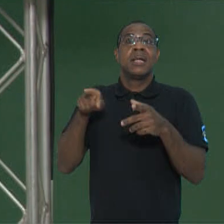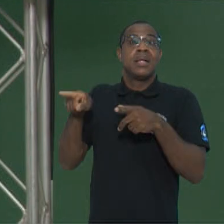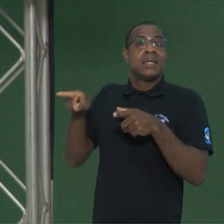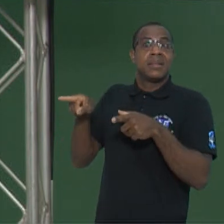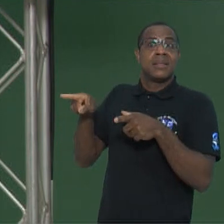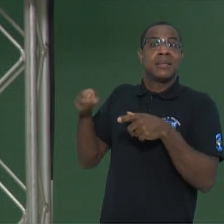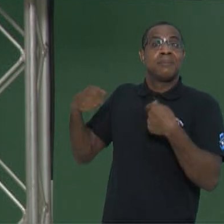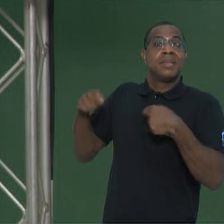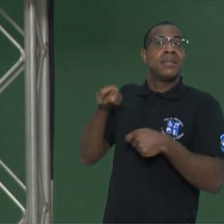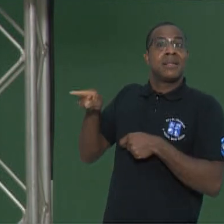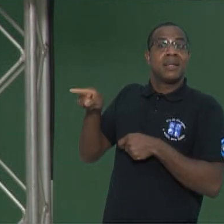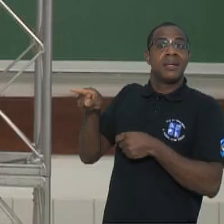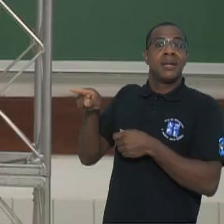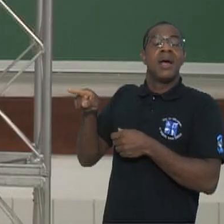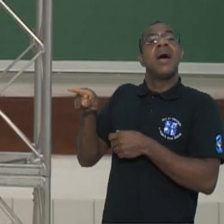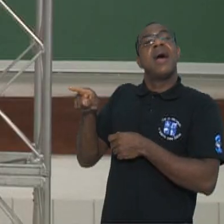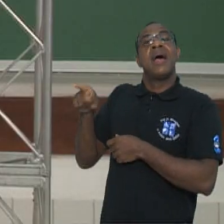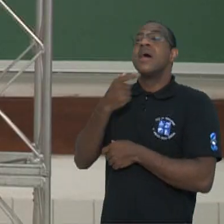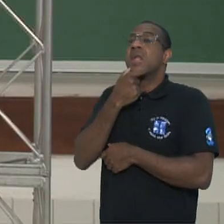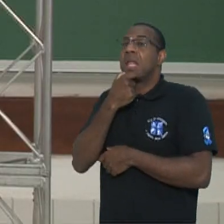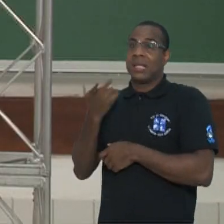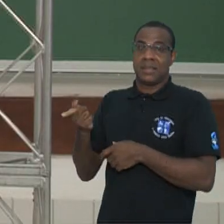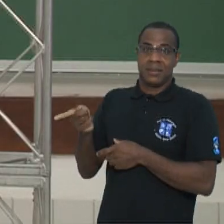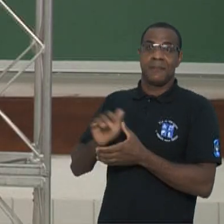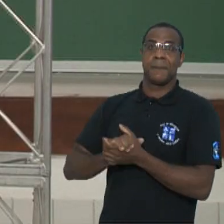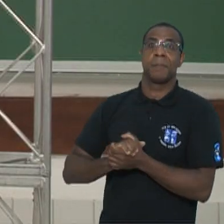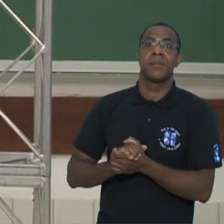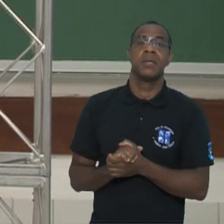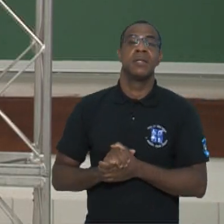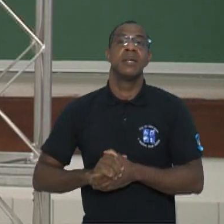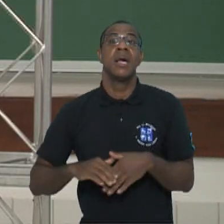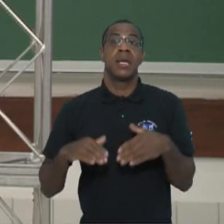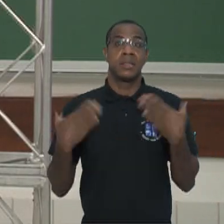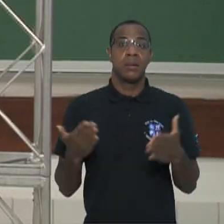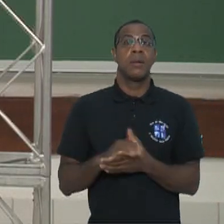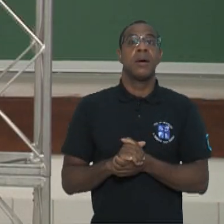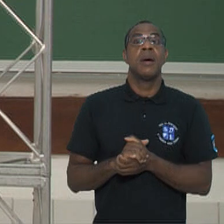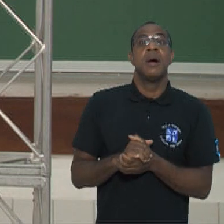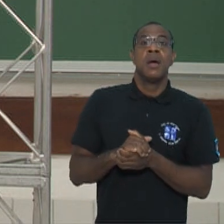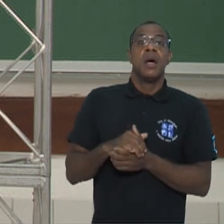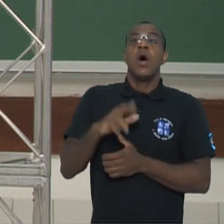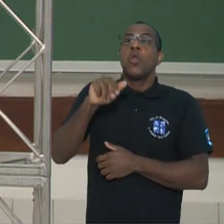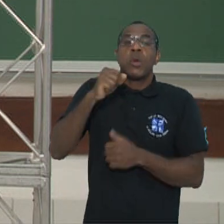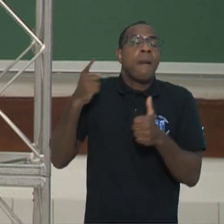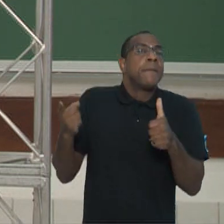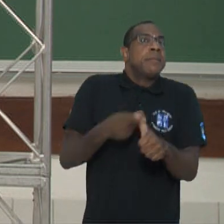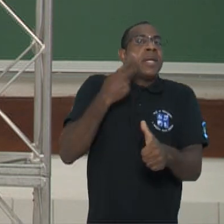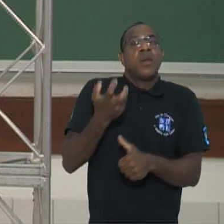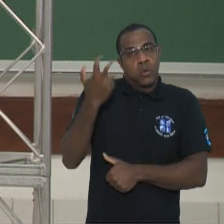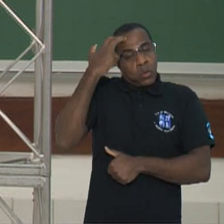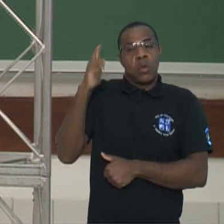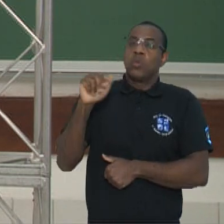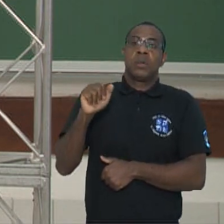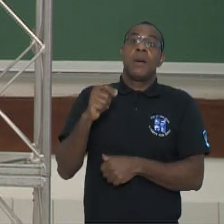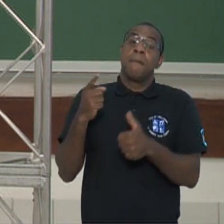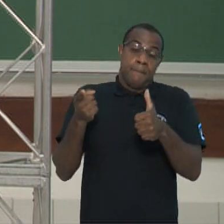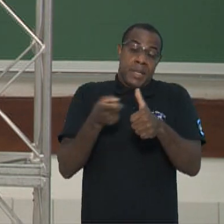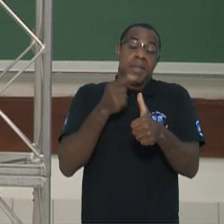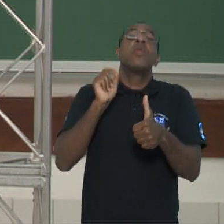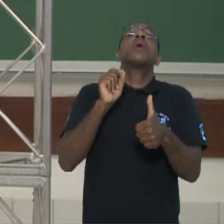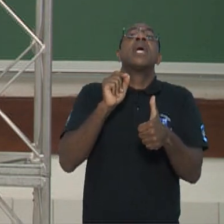dominação. Ela nunca vai ser primeiro cultural. Primeiro ela vai ser econômica e depois